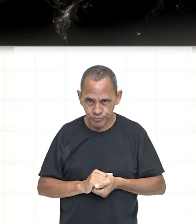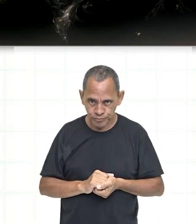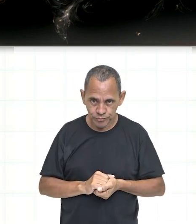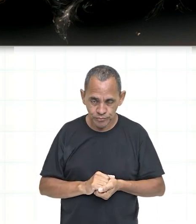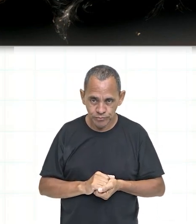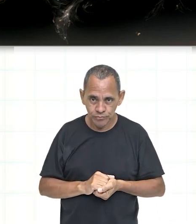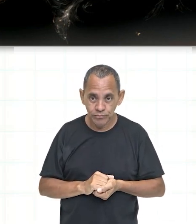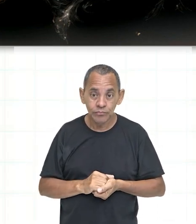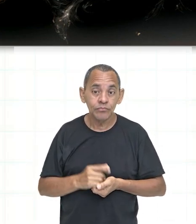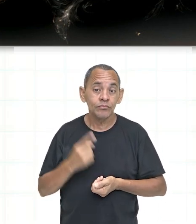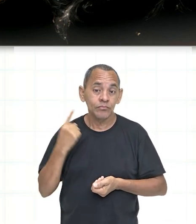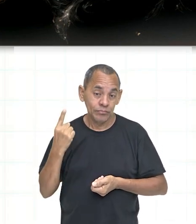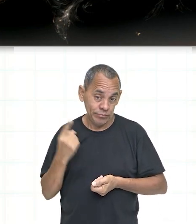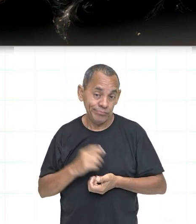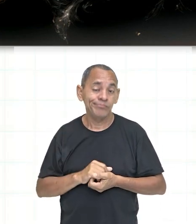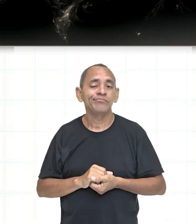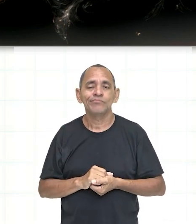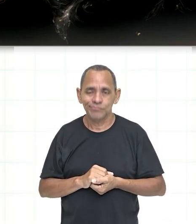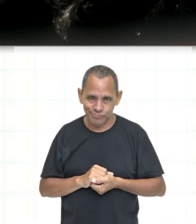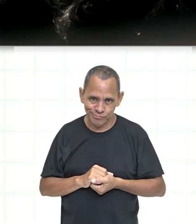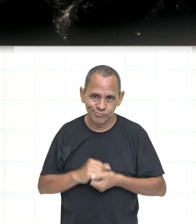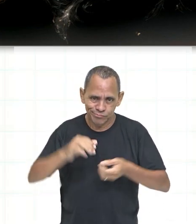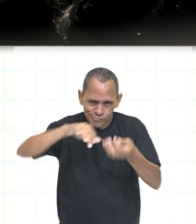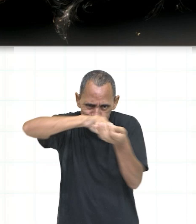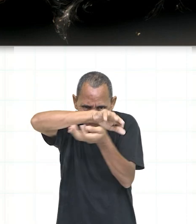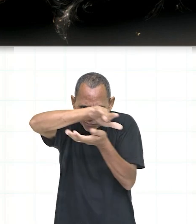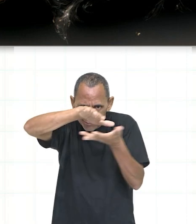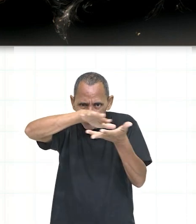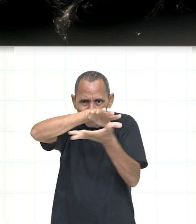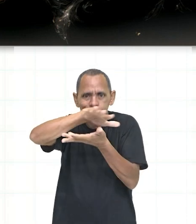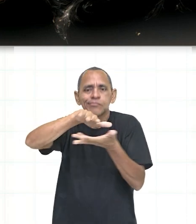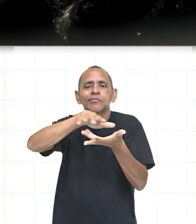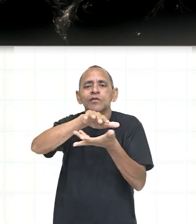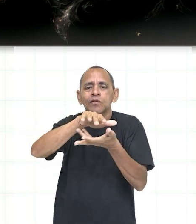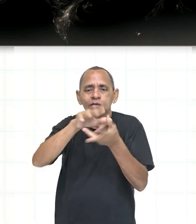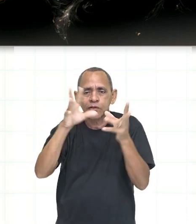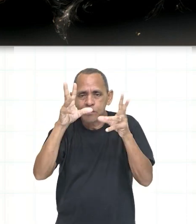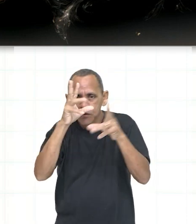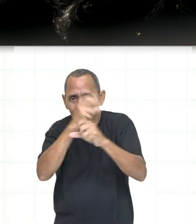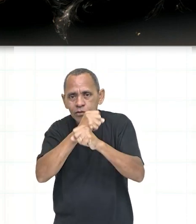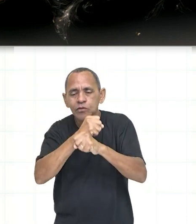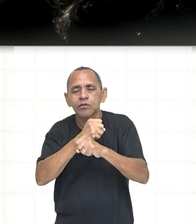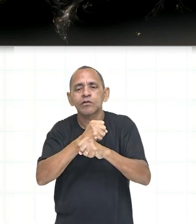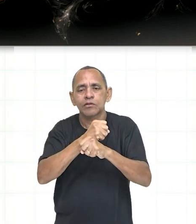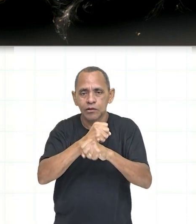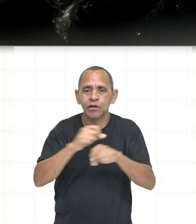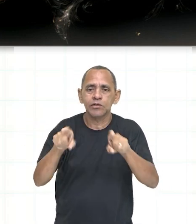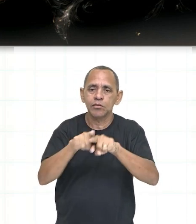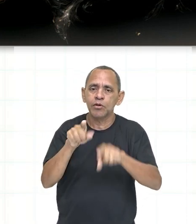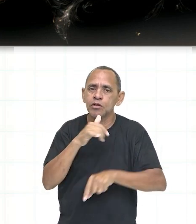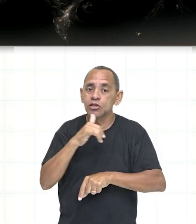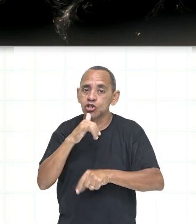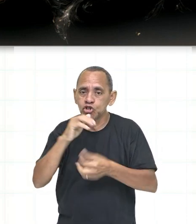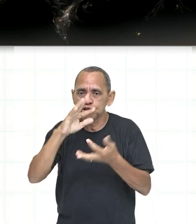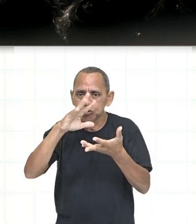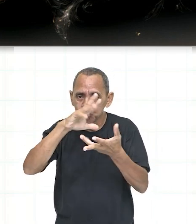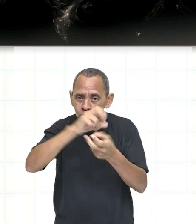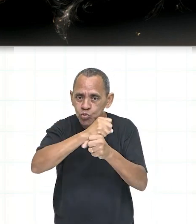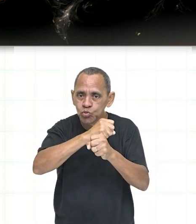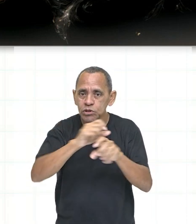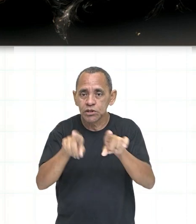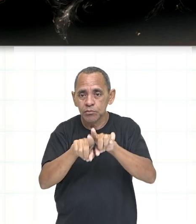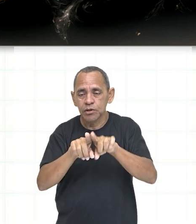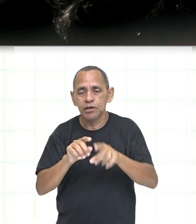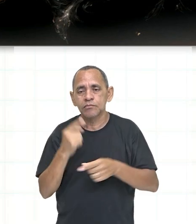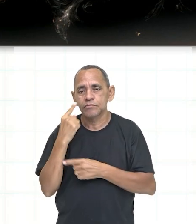and Dark Energy, matéria escura e energia escura. Dá para ver ali, né, nessa imagem, uma tentativa de explicar isso. Tá vendo